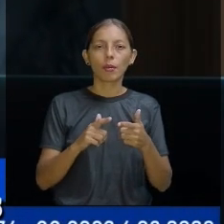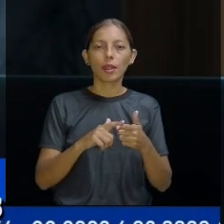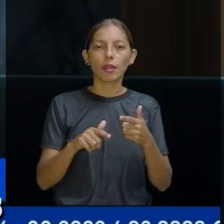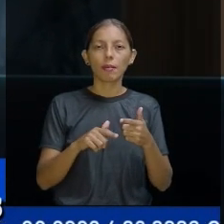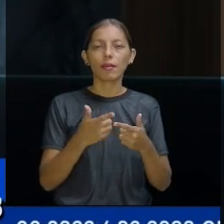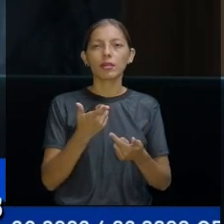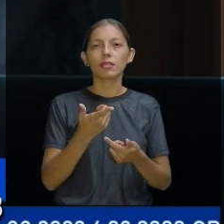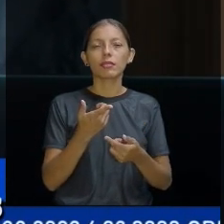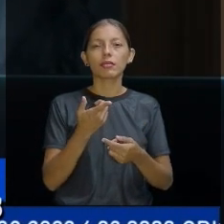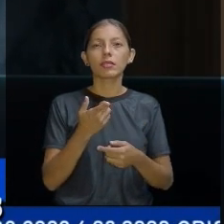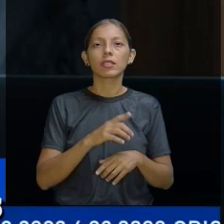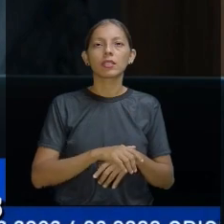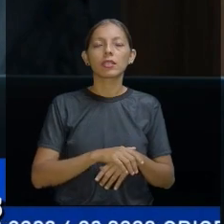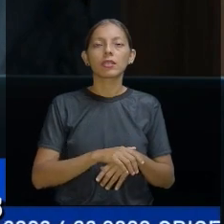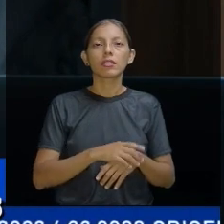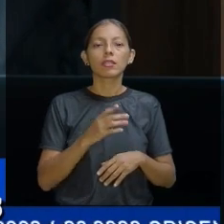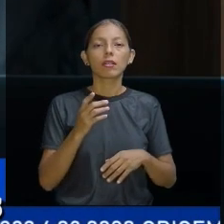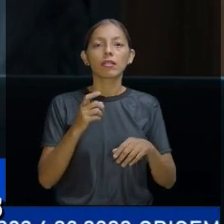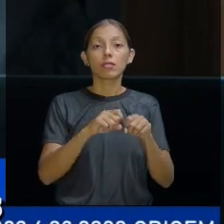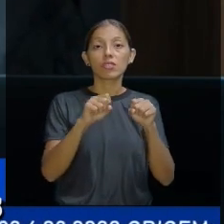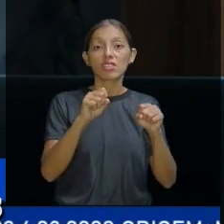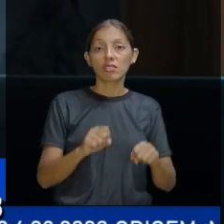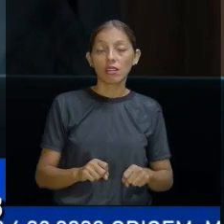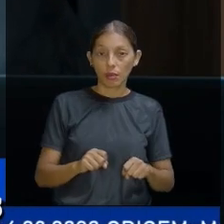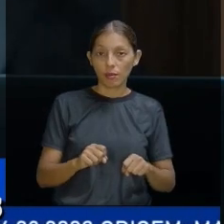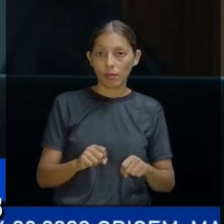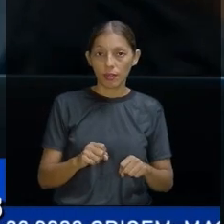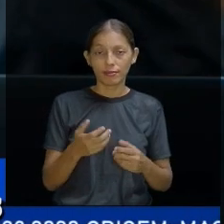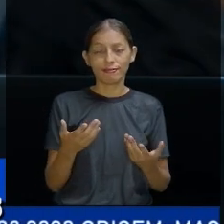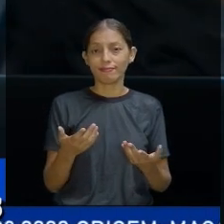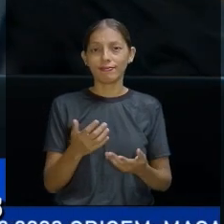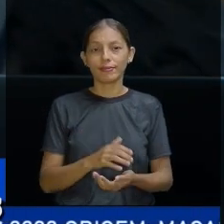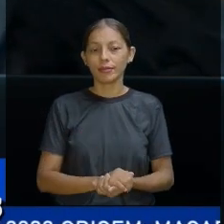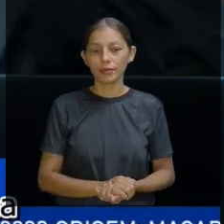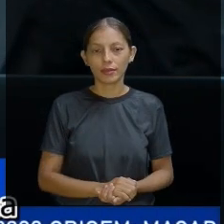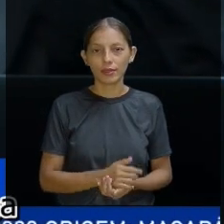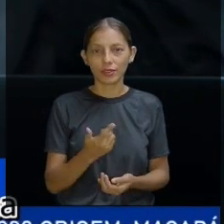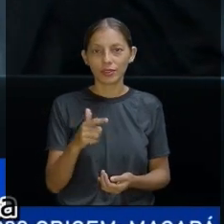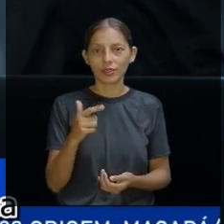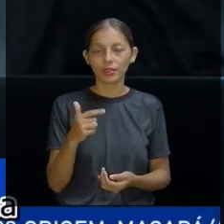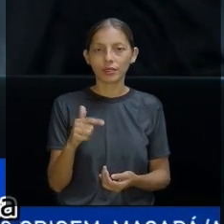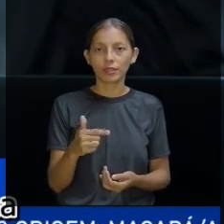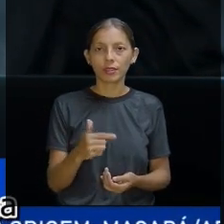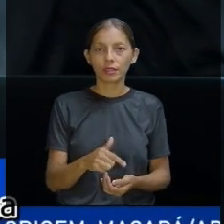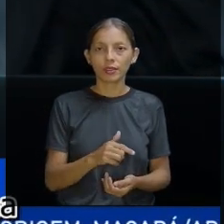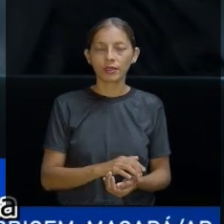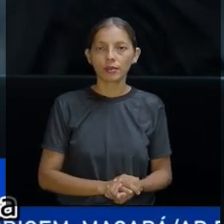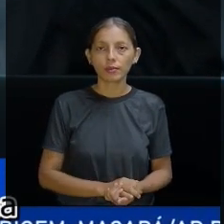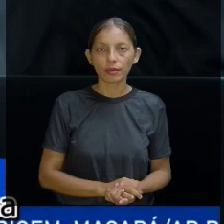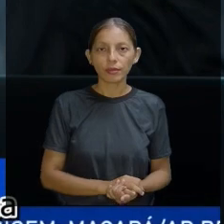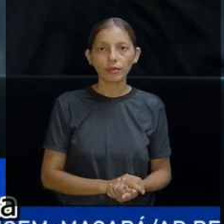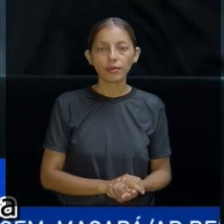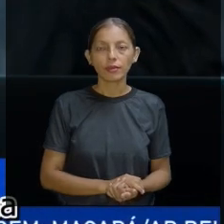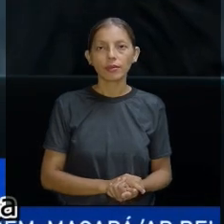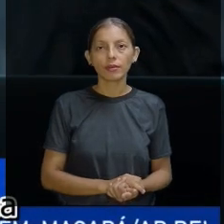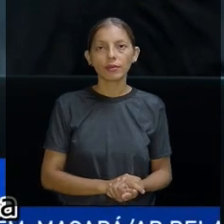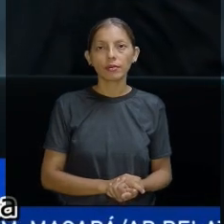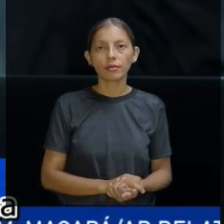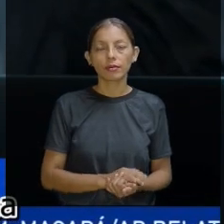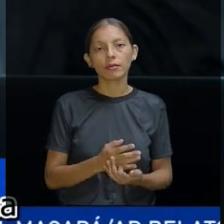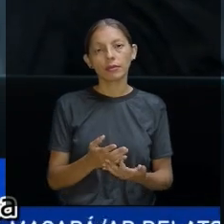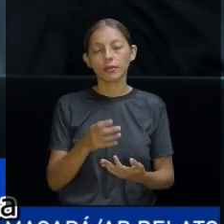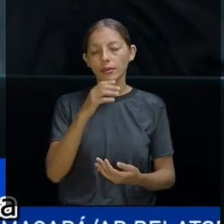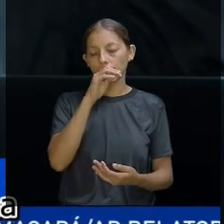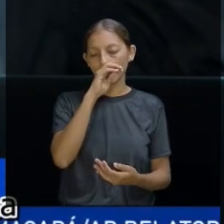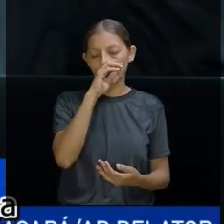é verossímil, pelo menos em tese, aí é o ponto, é verossímil, ao menos em tese, que, de fato, a Corte, que não trabalha com